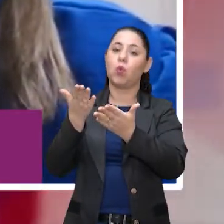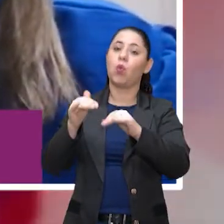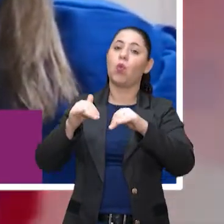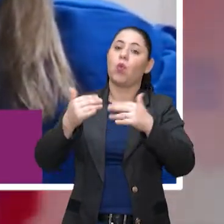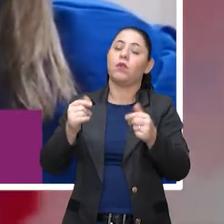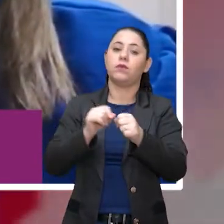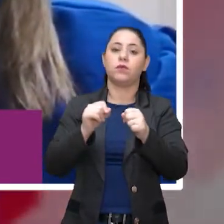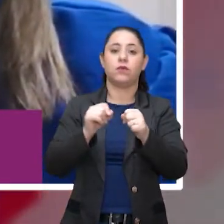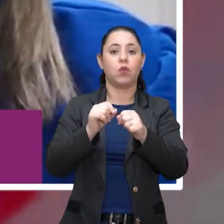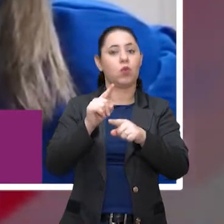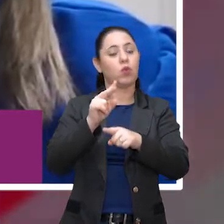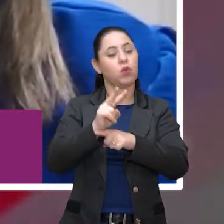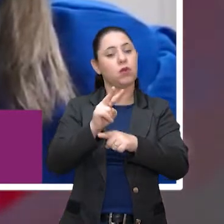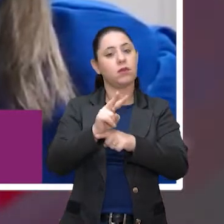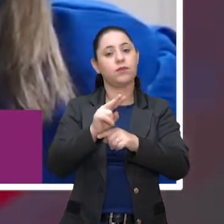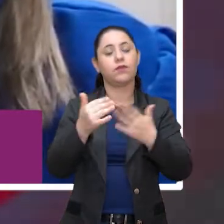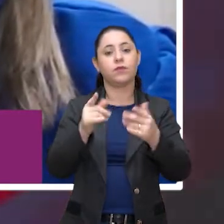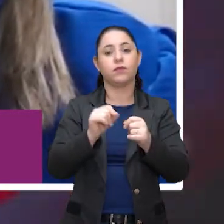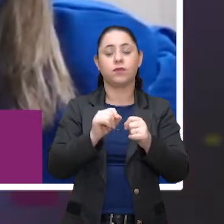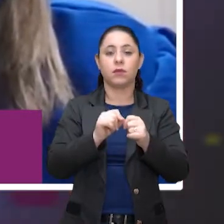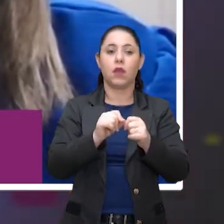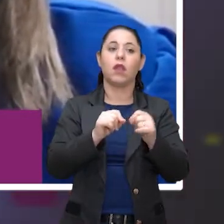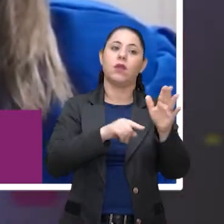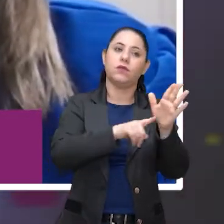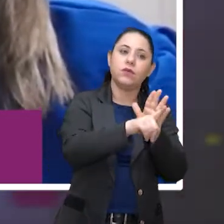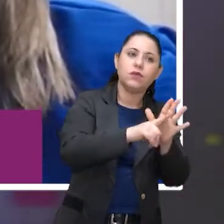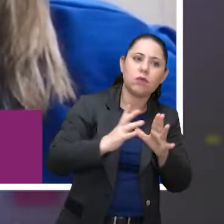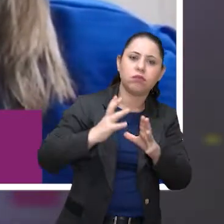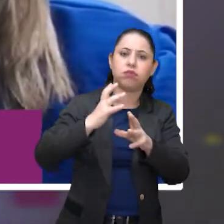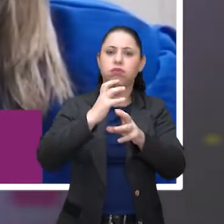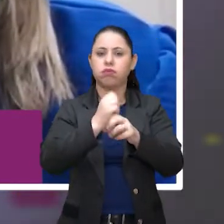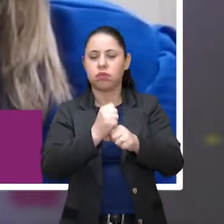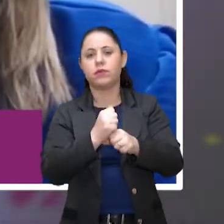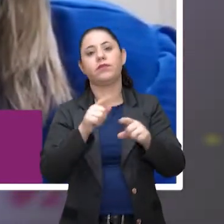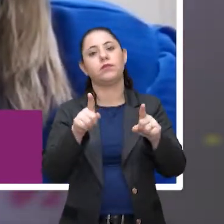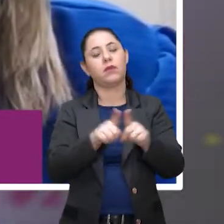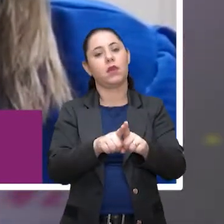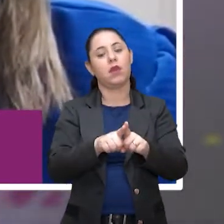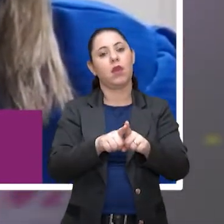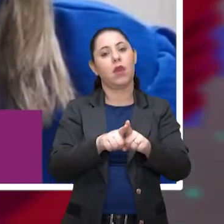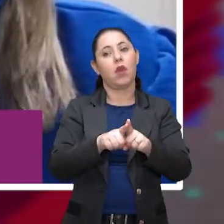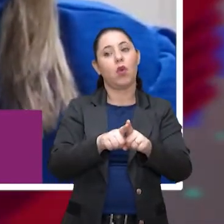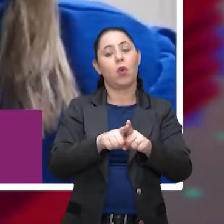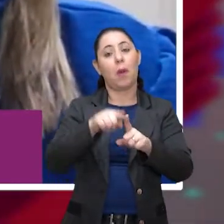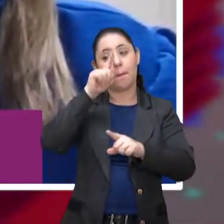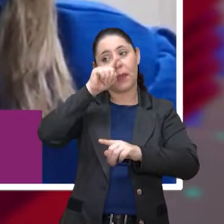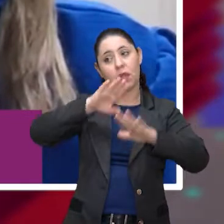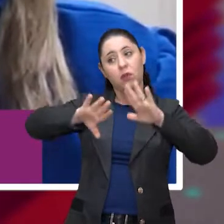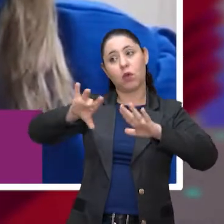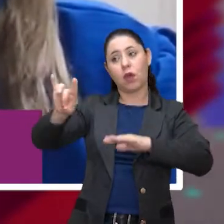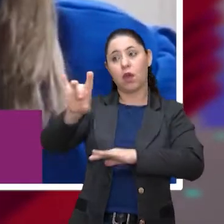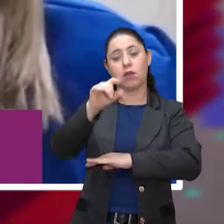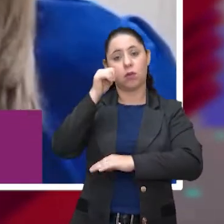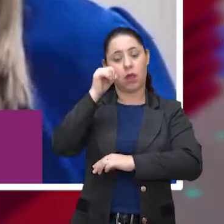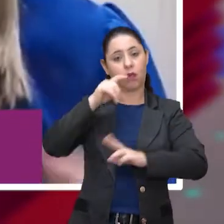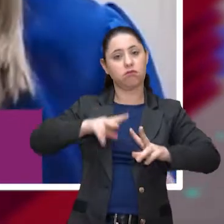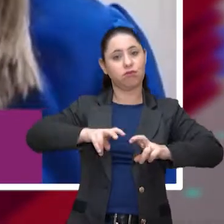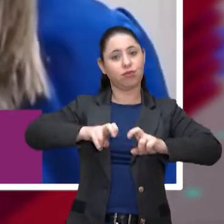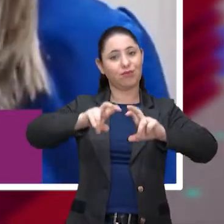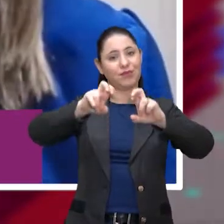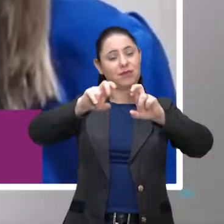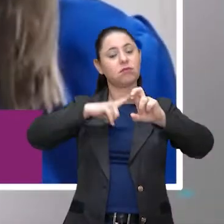essa classificação, entre o exame clínico, entre os exames complementares e o risco de cada mulher. Ou seja,